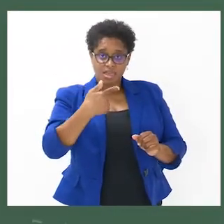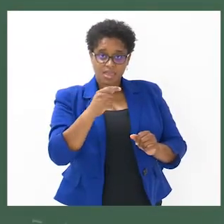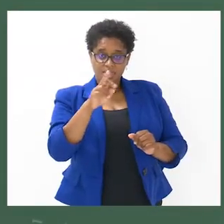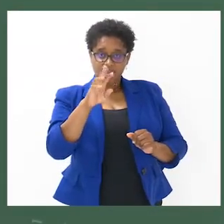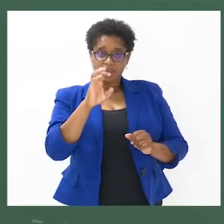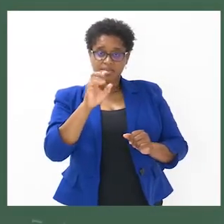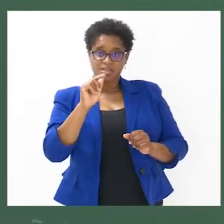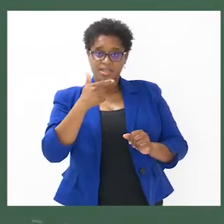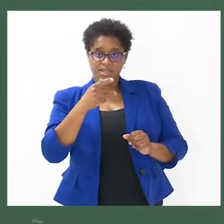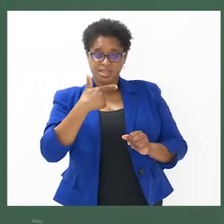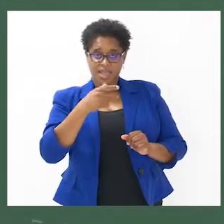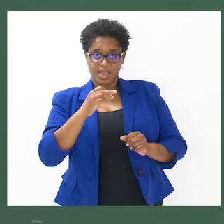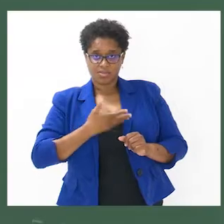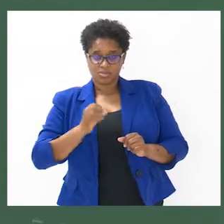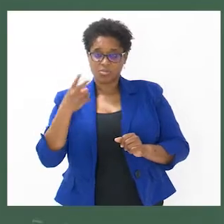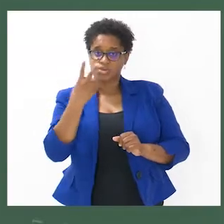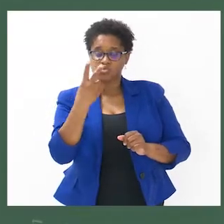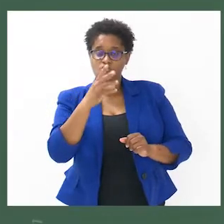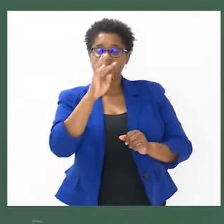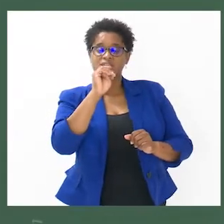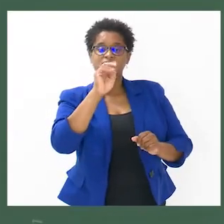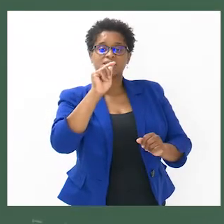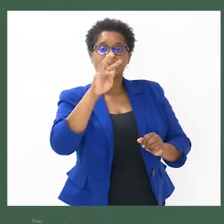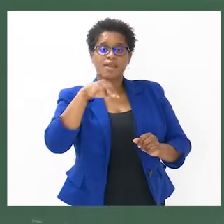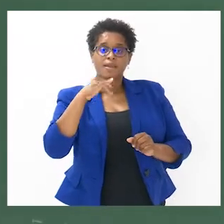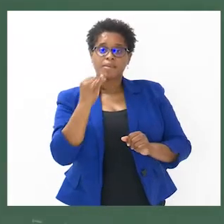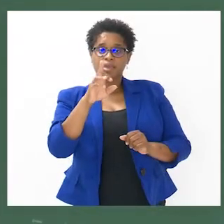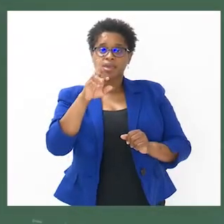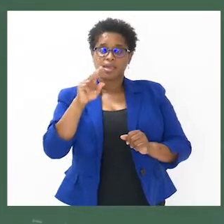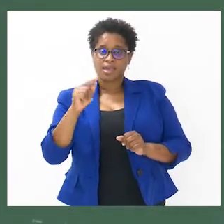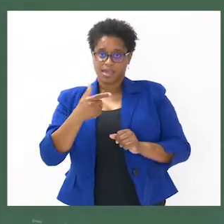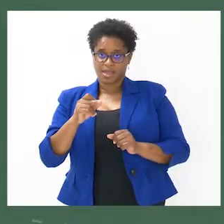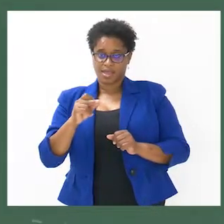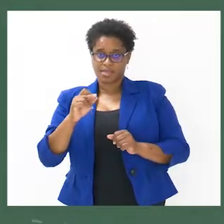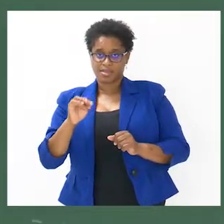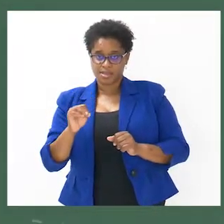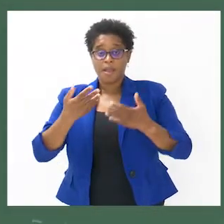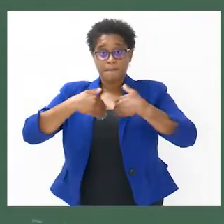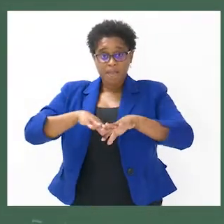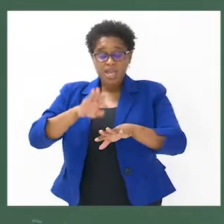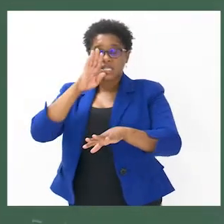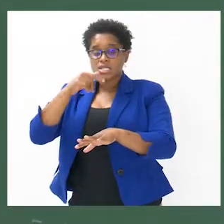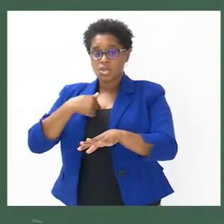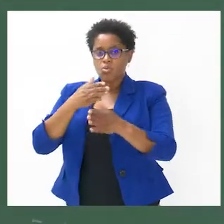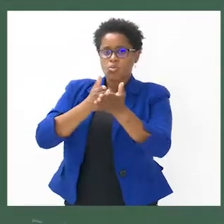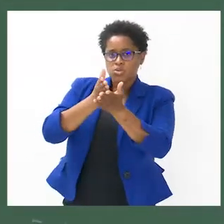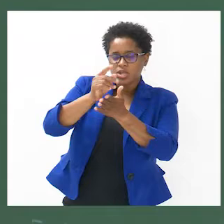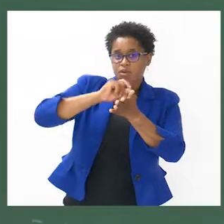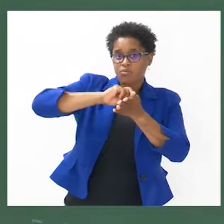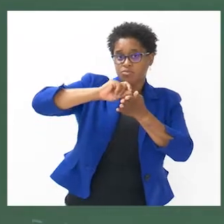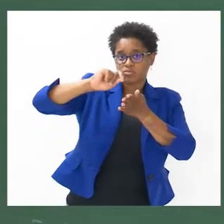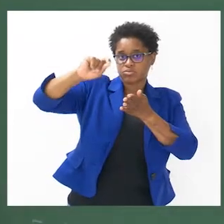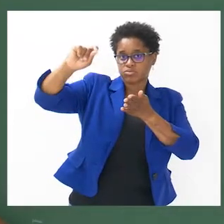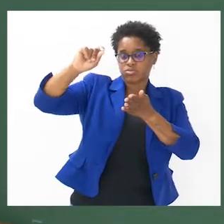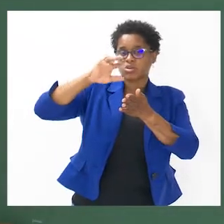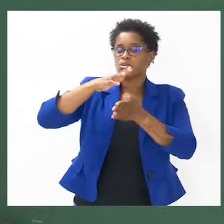pelas duas semirretas. Mas, se eu traçar aqui, se eu prolongar,